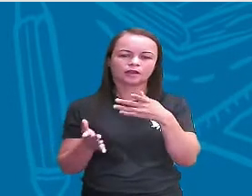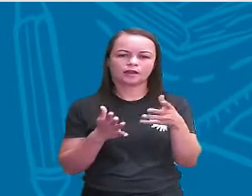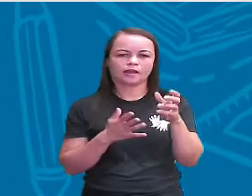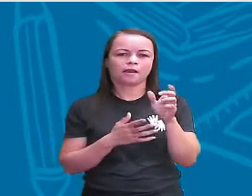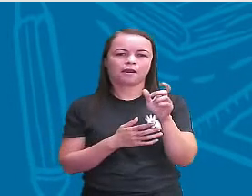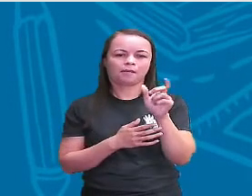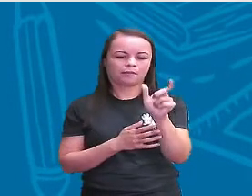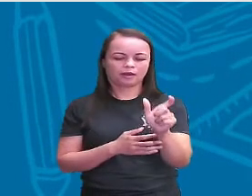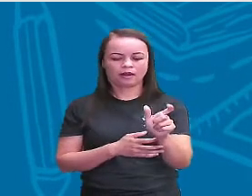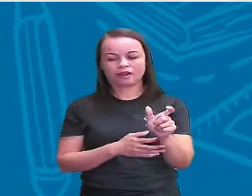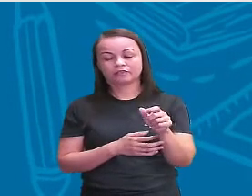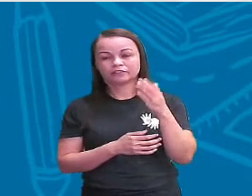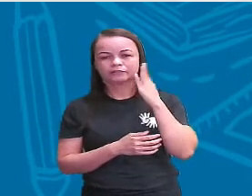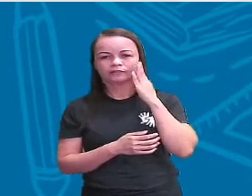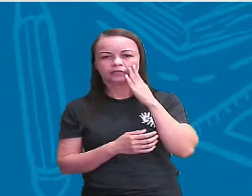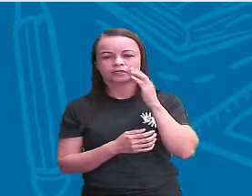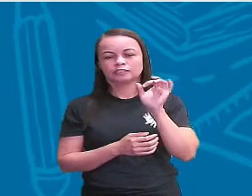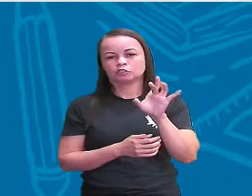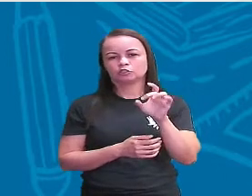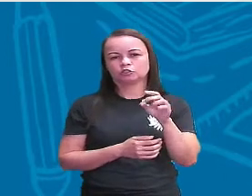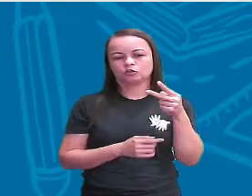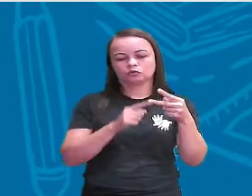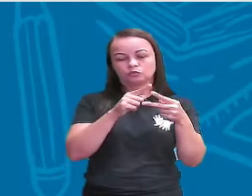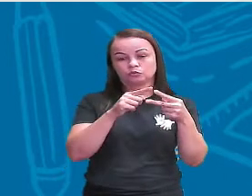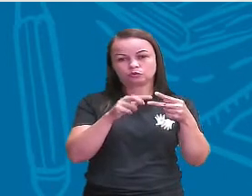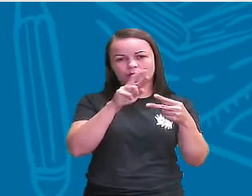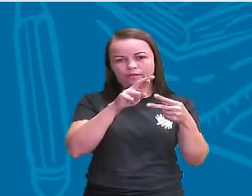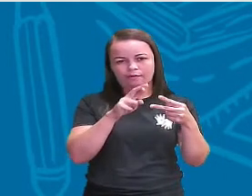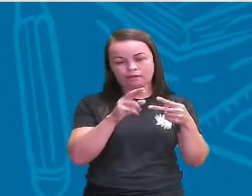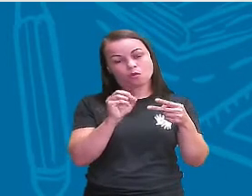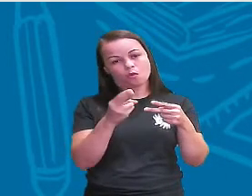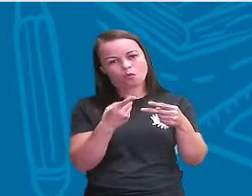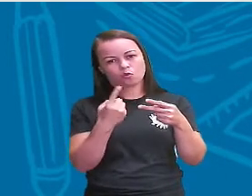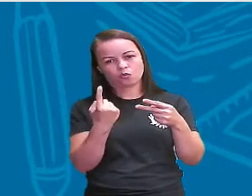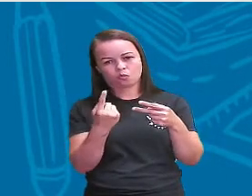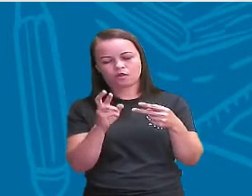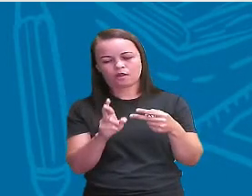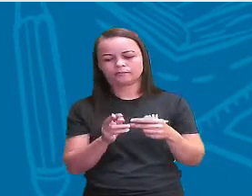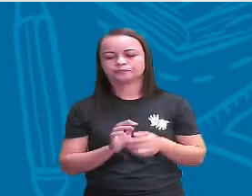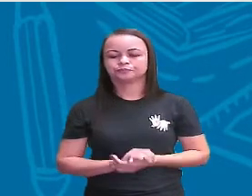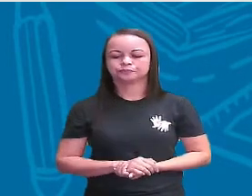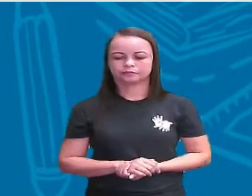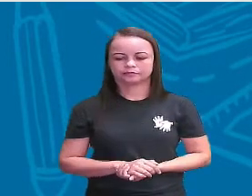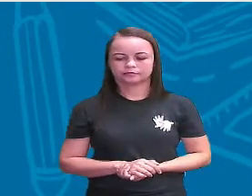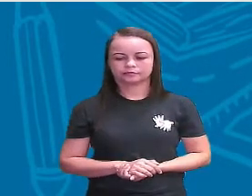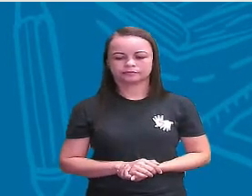entender se eu vou colocar dois R's ou um R, tá bom?